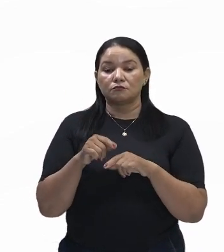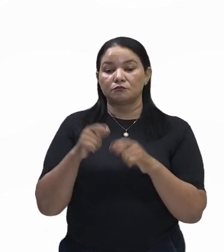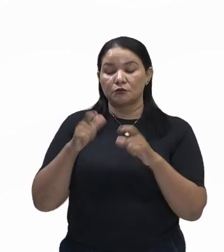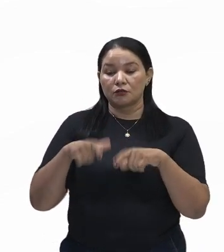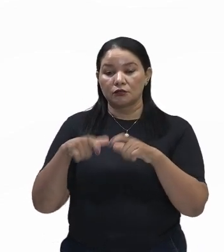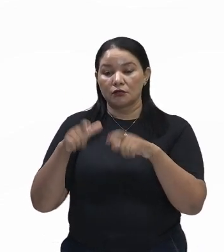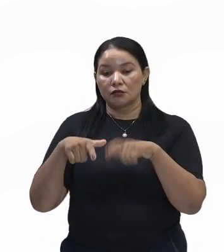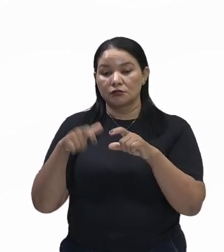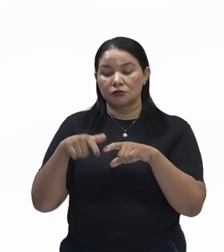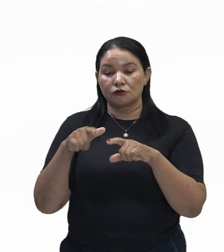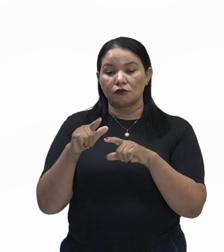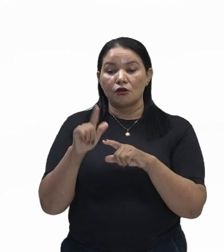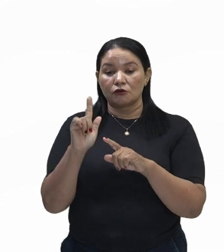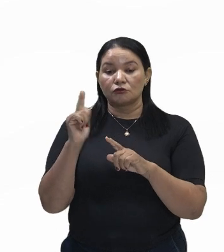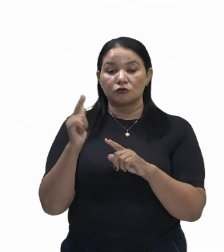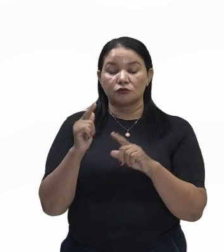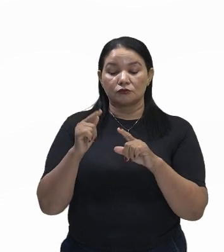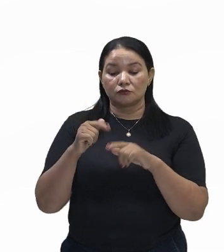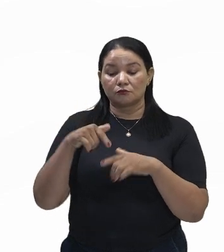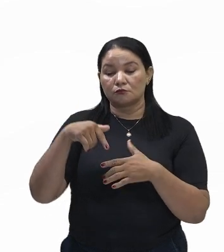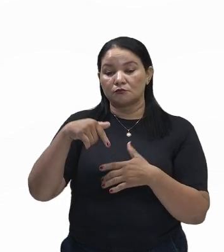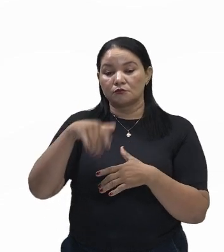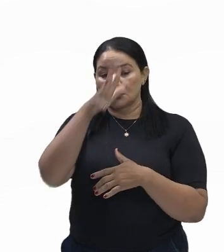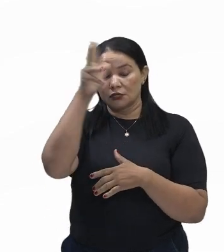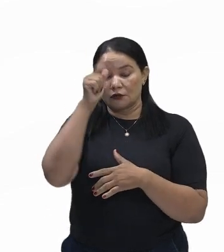localização geográfica de Manaus, e também